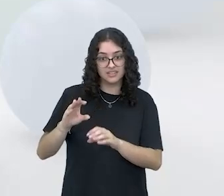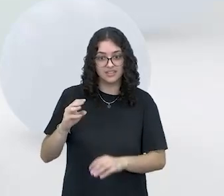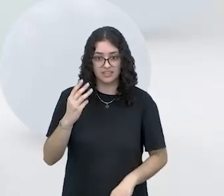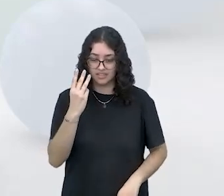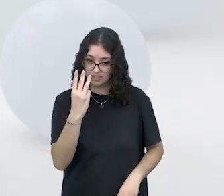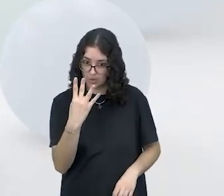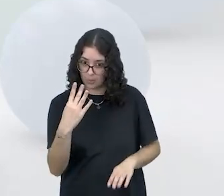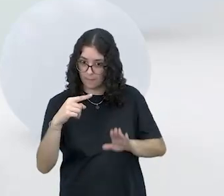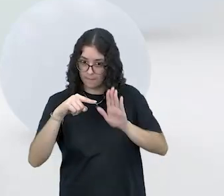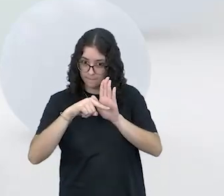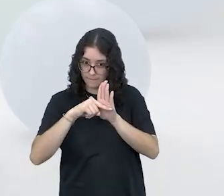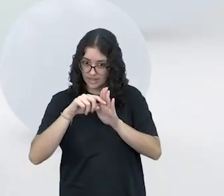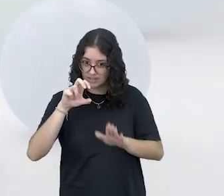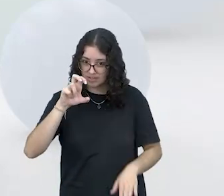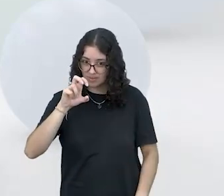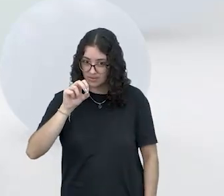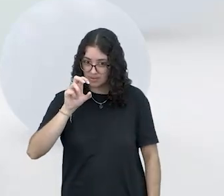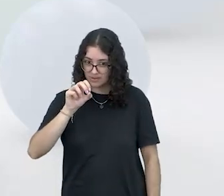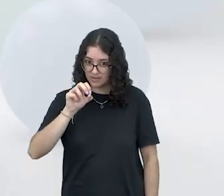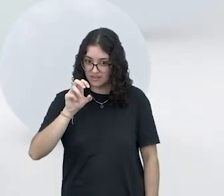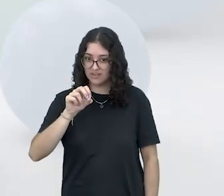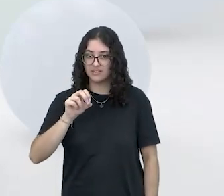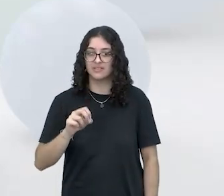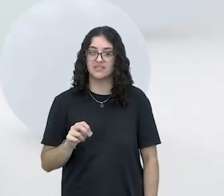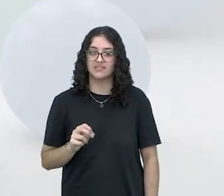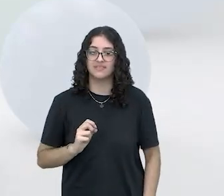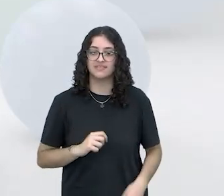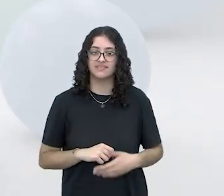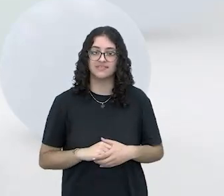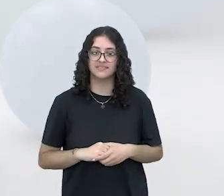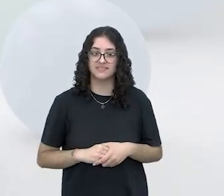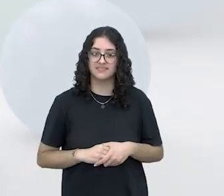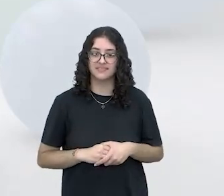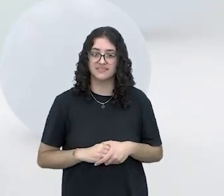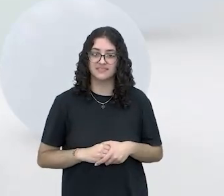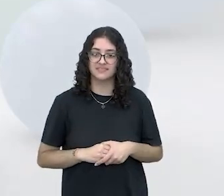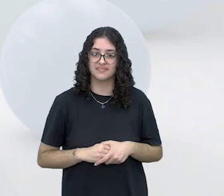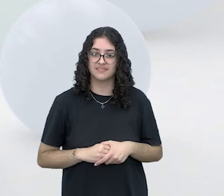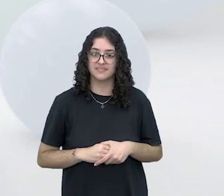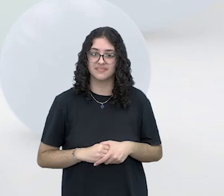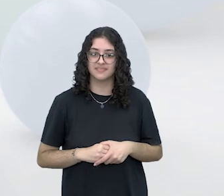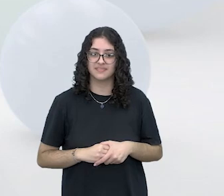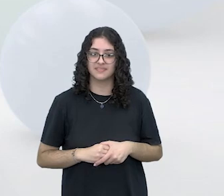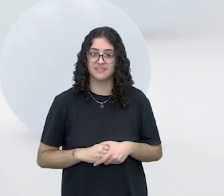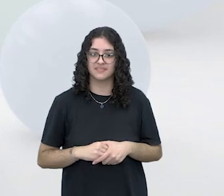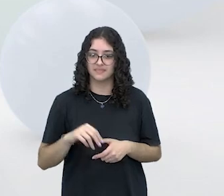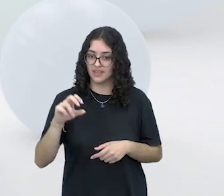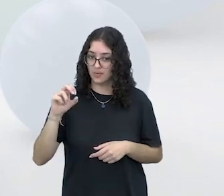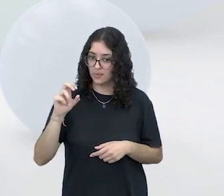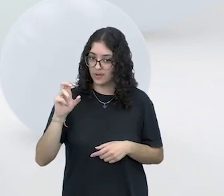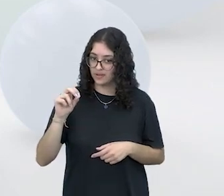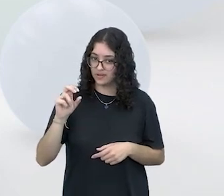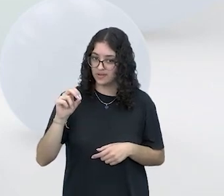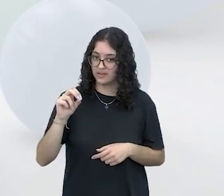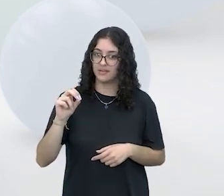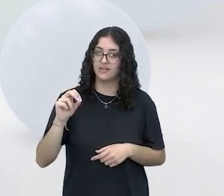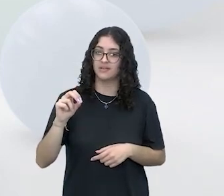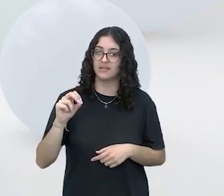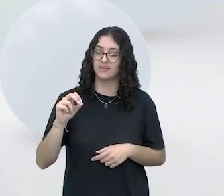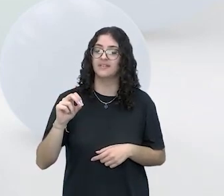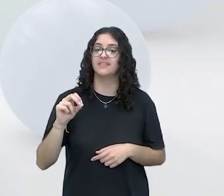34 menos 50. 50. Vai, saia daqui. Ah,